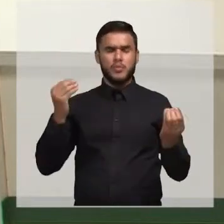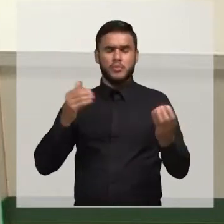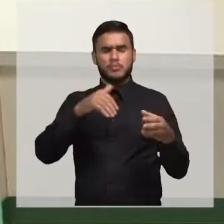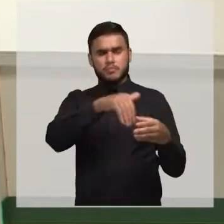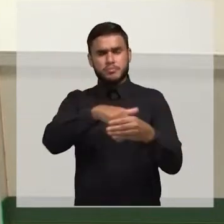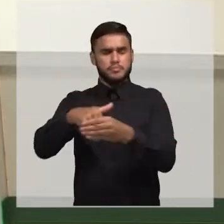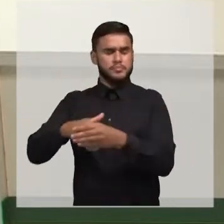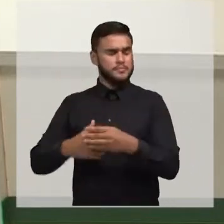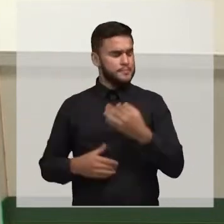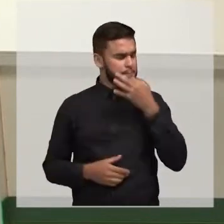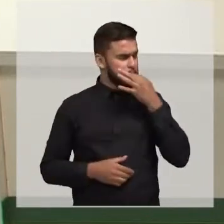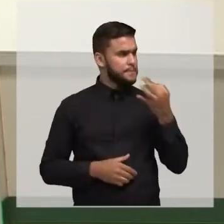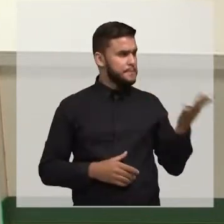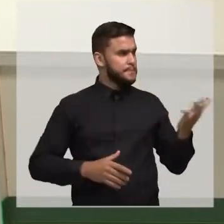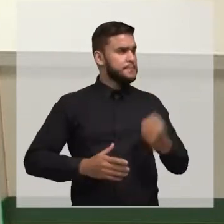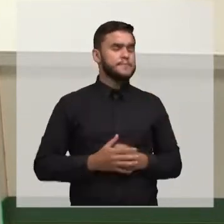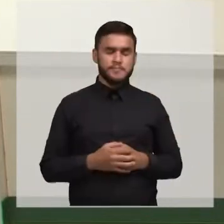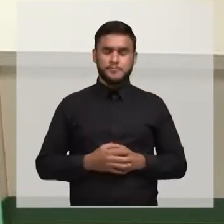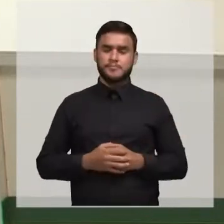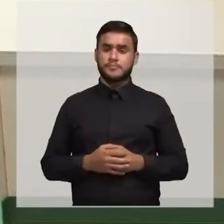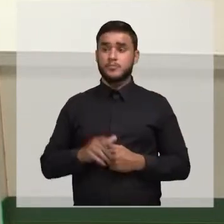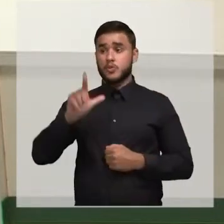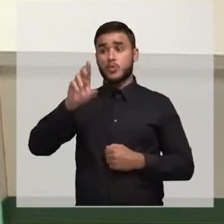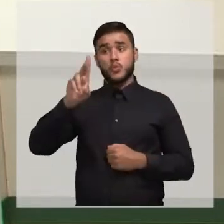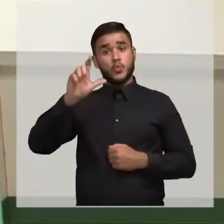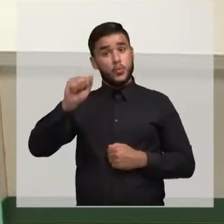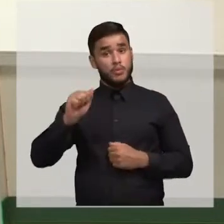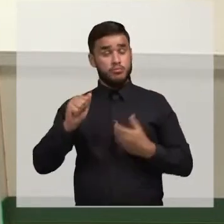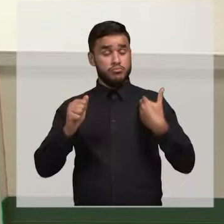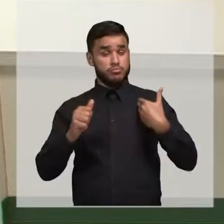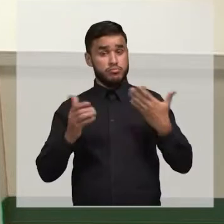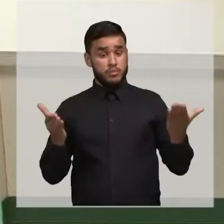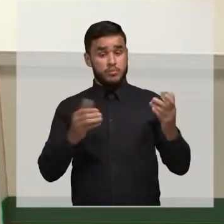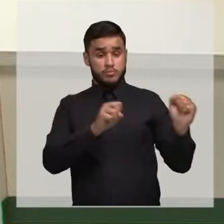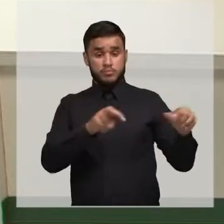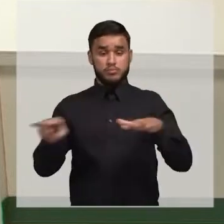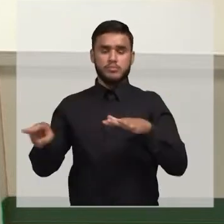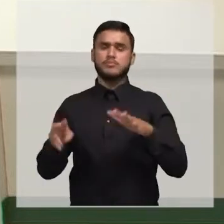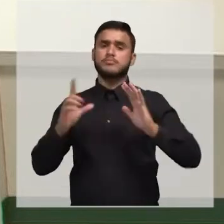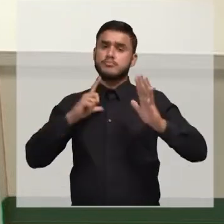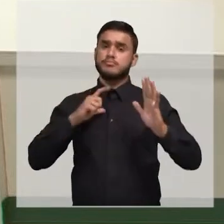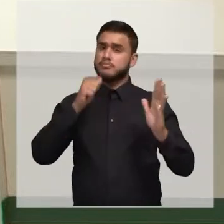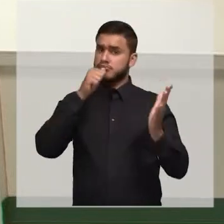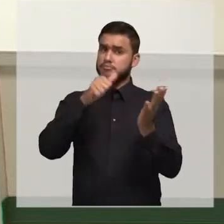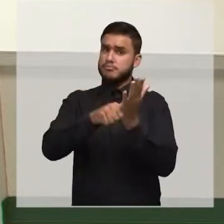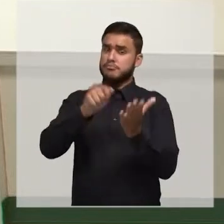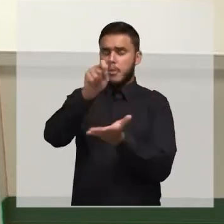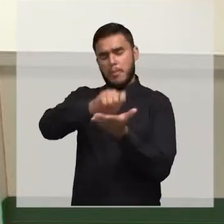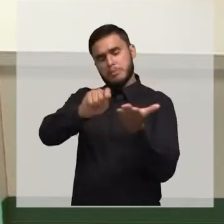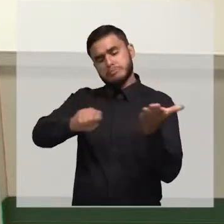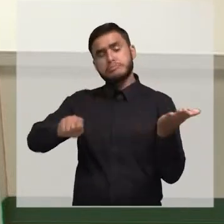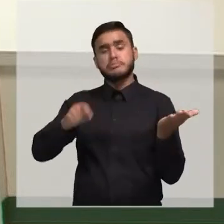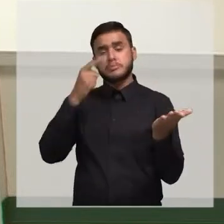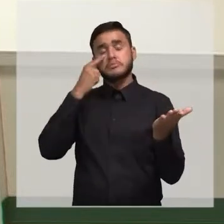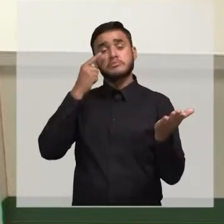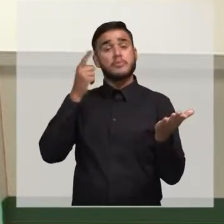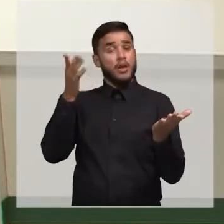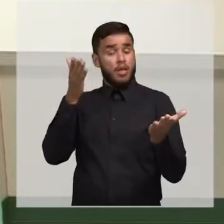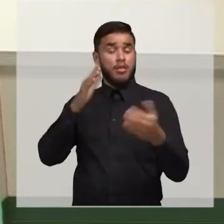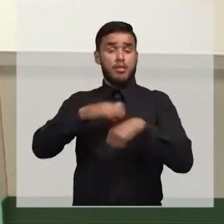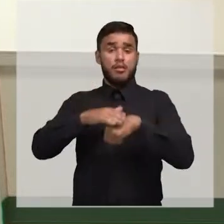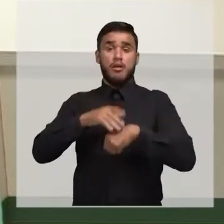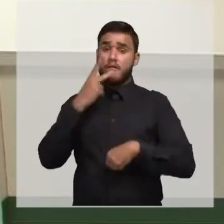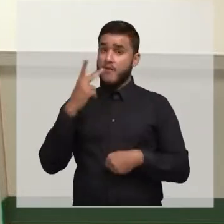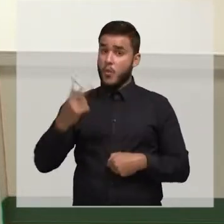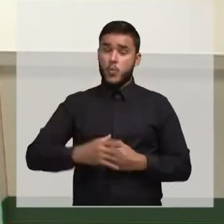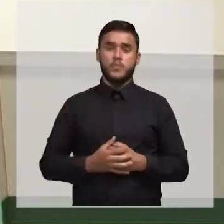outros pré-candidatos. O presidente Lula, essa semana, saiu com a carta, né, falando que,